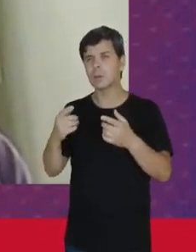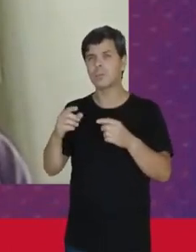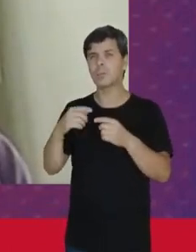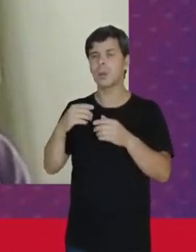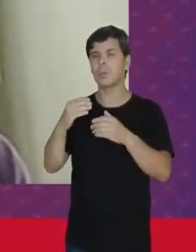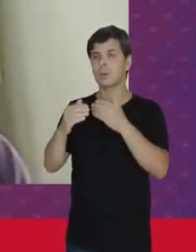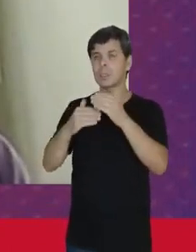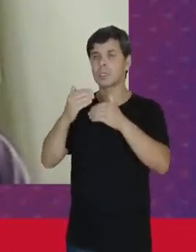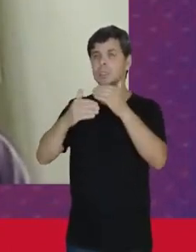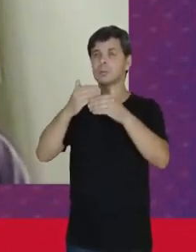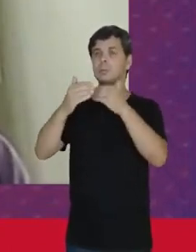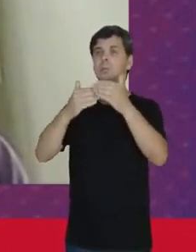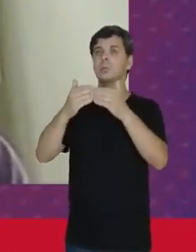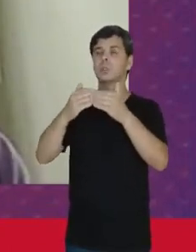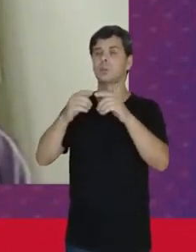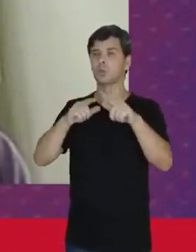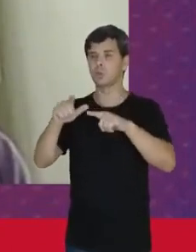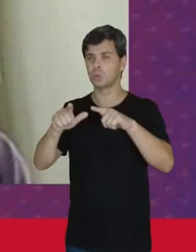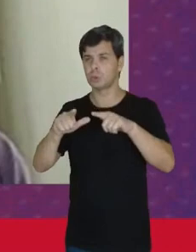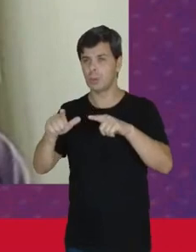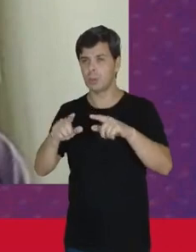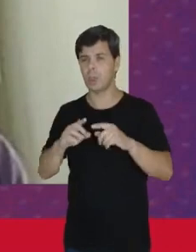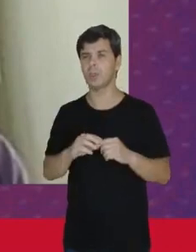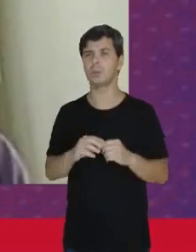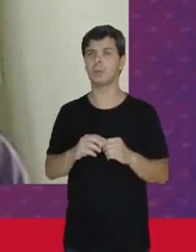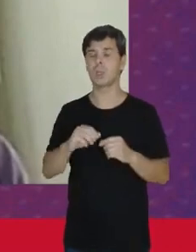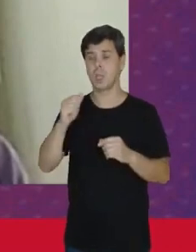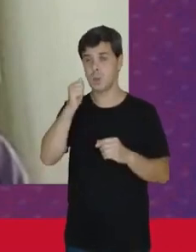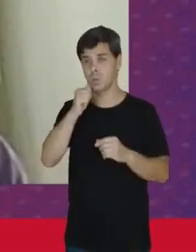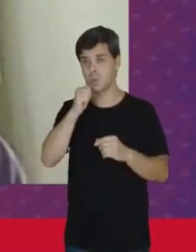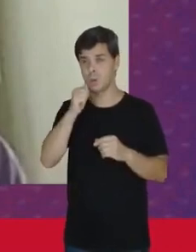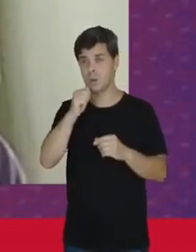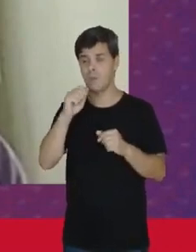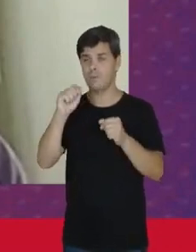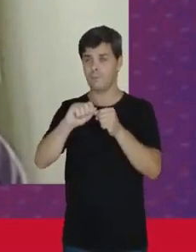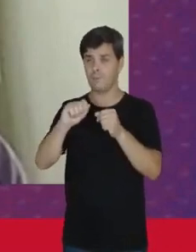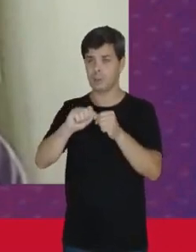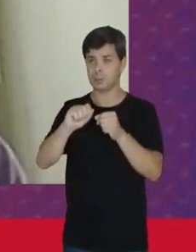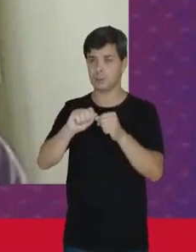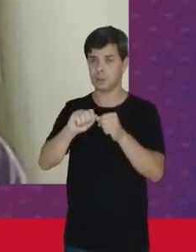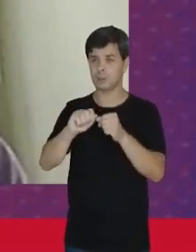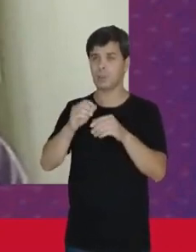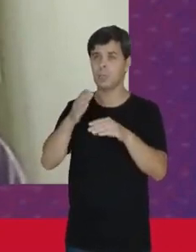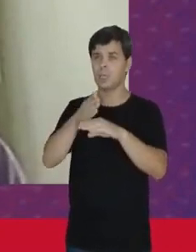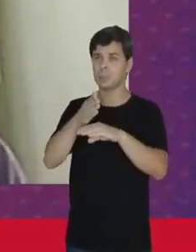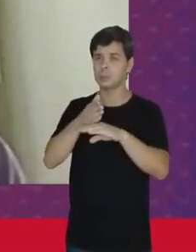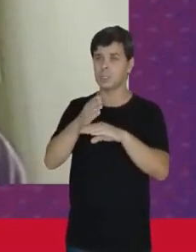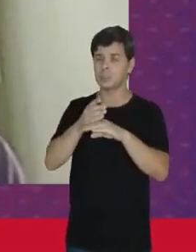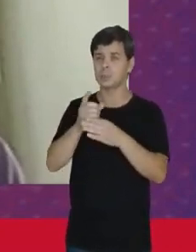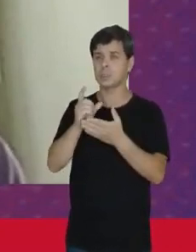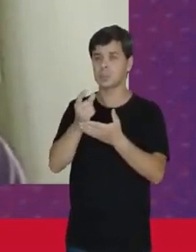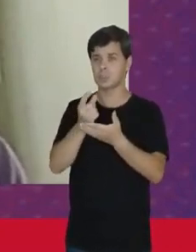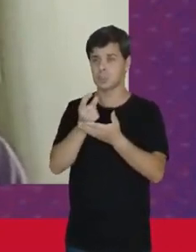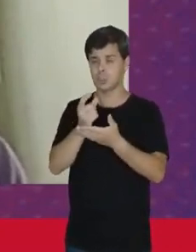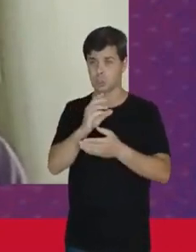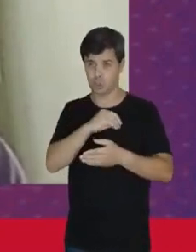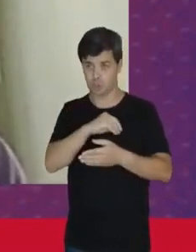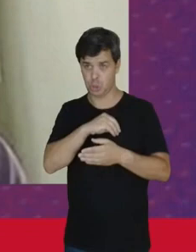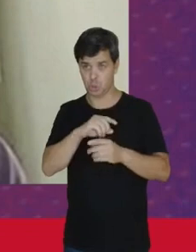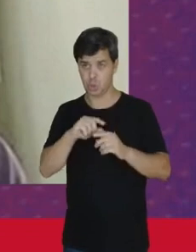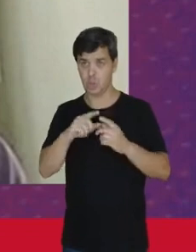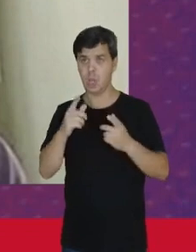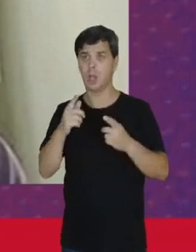para a promoção do trabalho que as mulheres já realizam, né, para que elas acessem renda, para que elas também